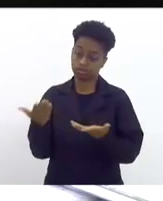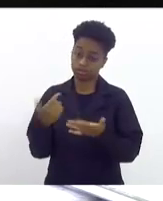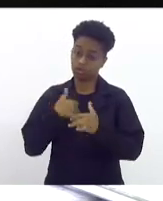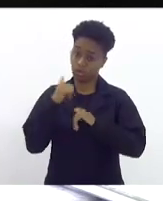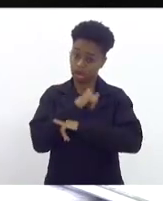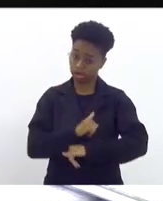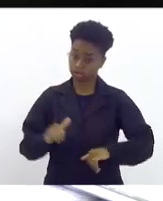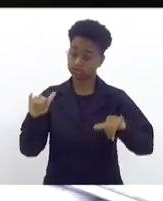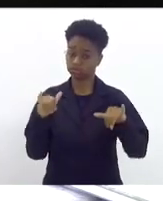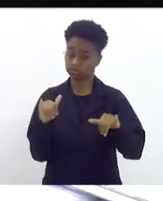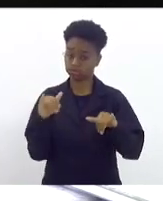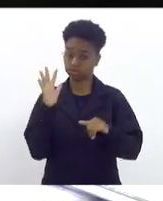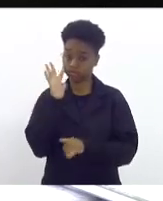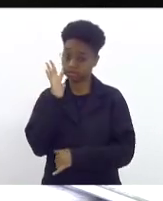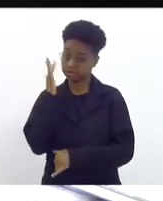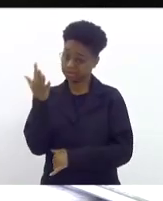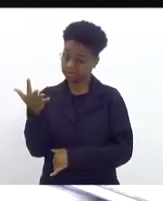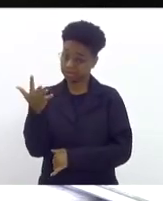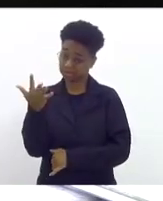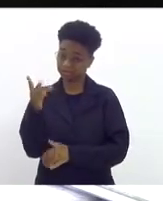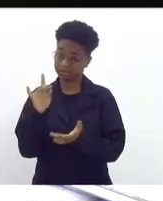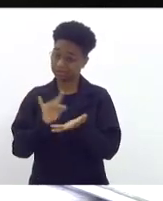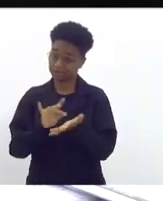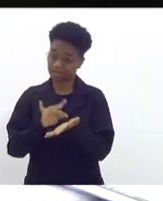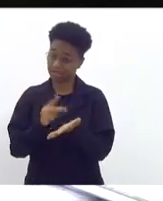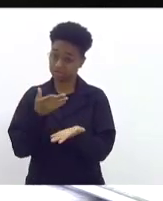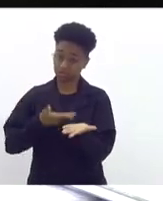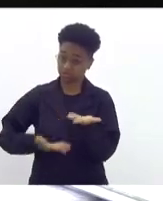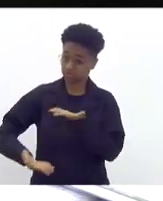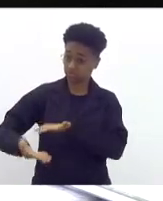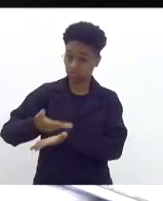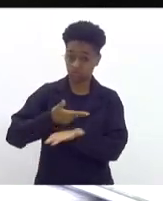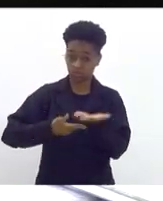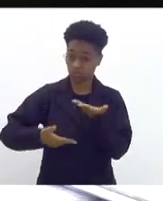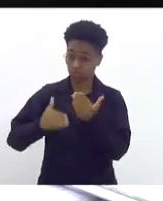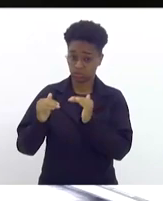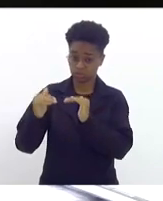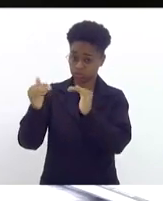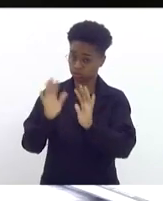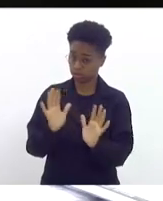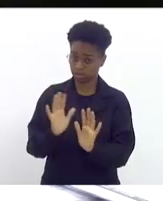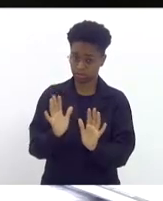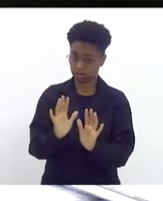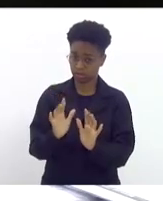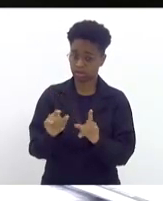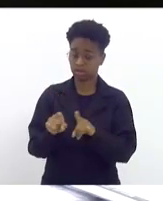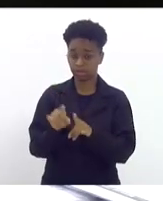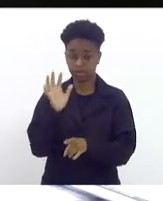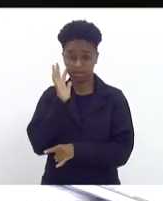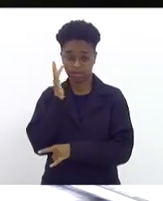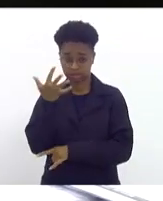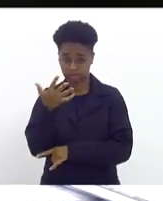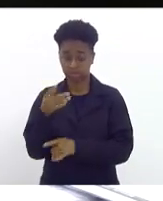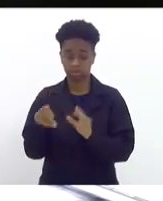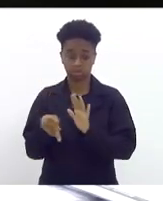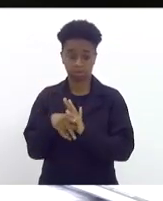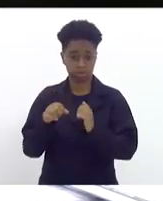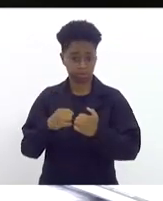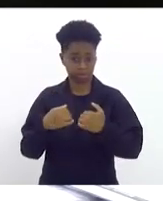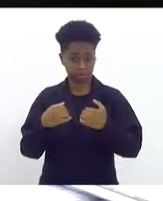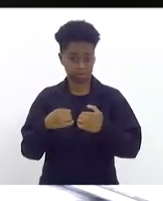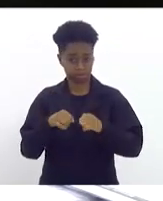que essa decisão não tá tramitando no Supremo decisão do plenário já tá decidido